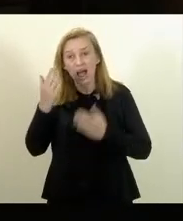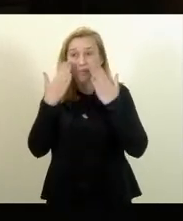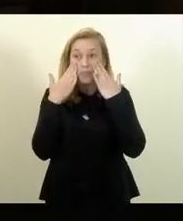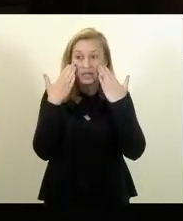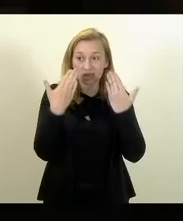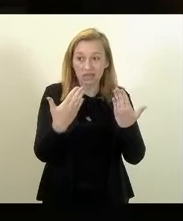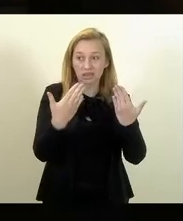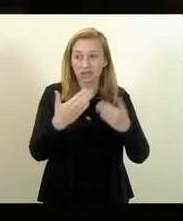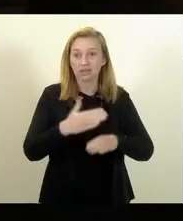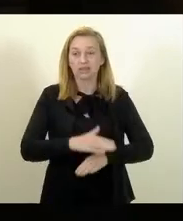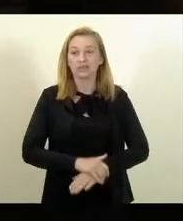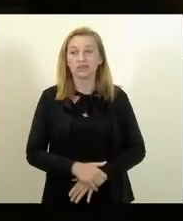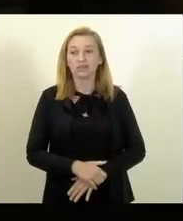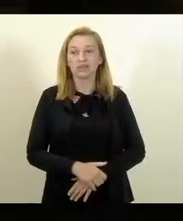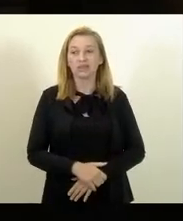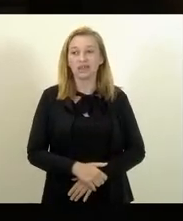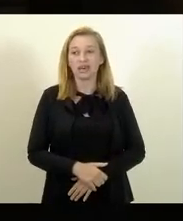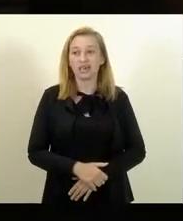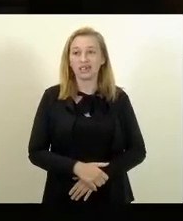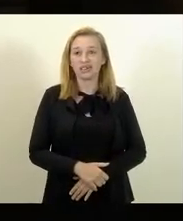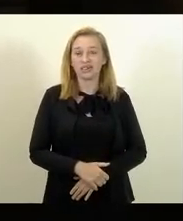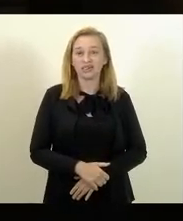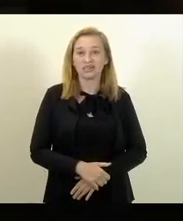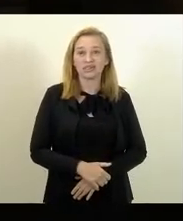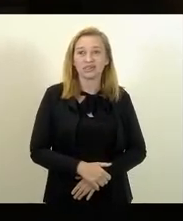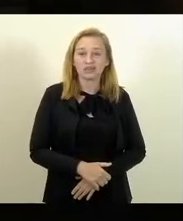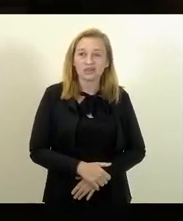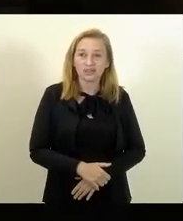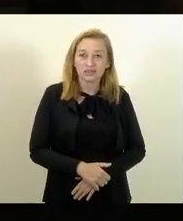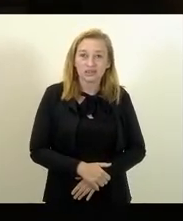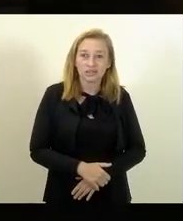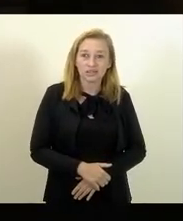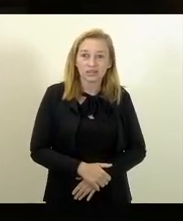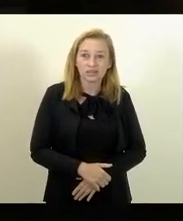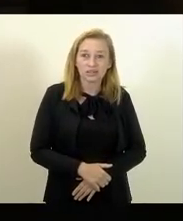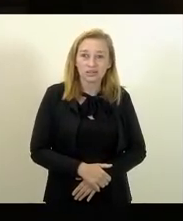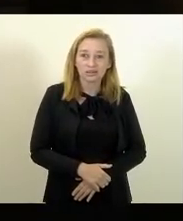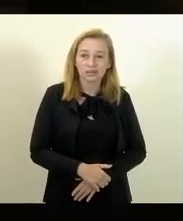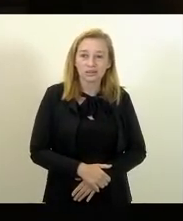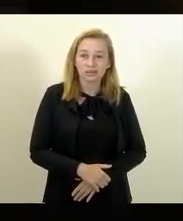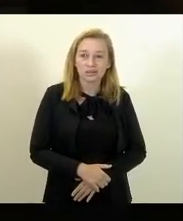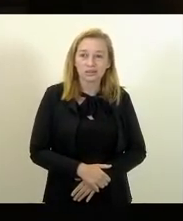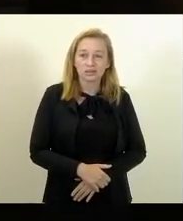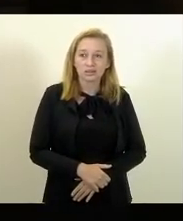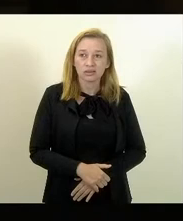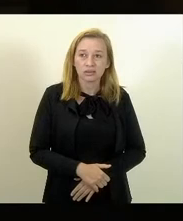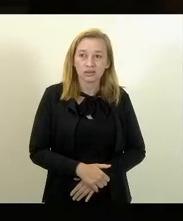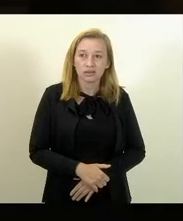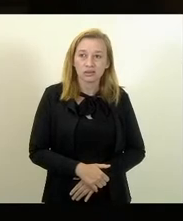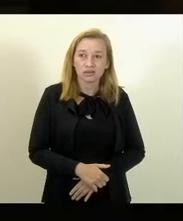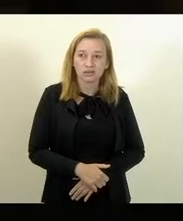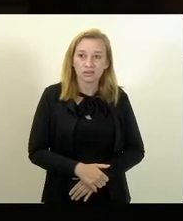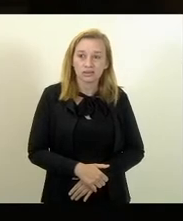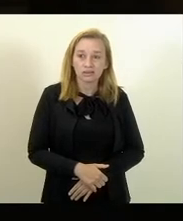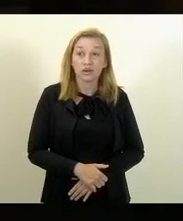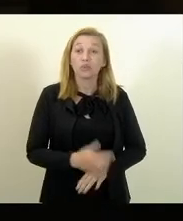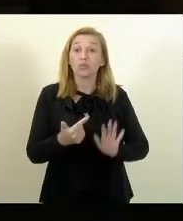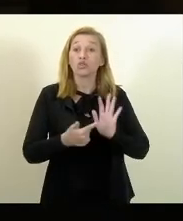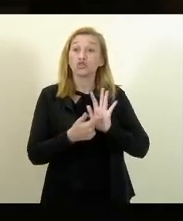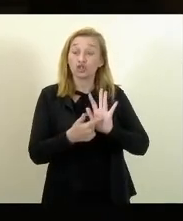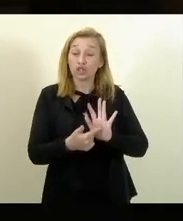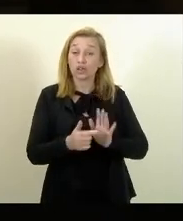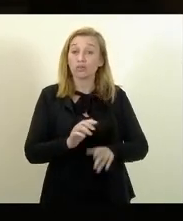apresentada pelo a representação do Executivo presente, quer dizer, mostrava